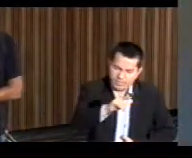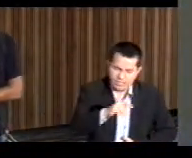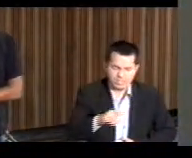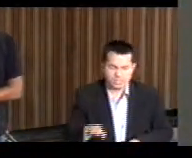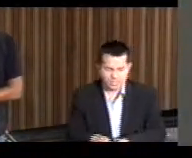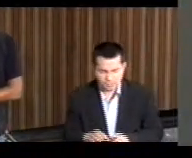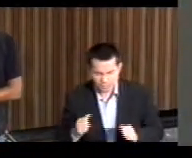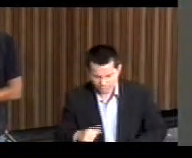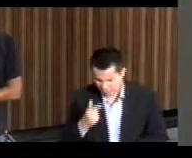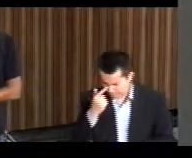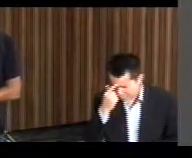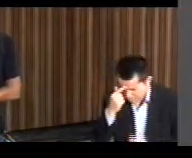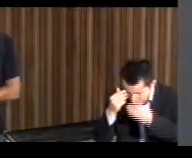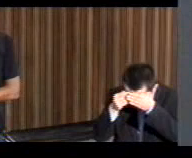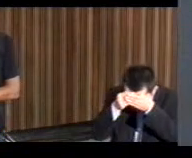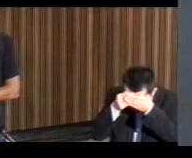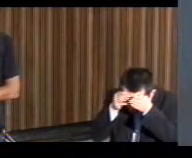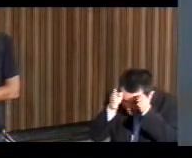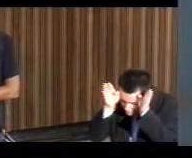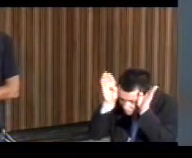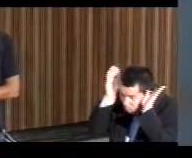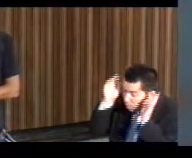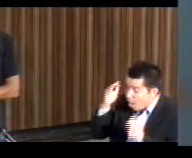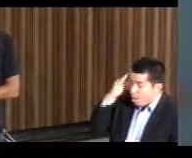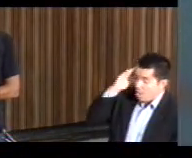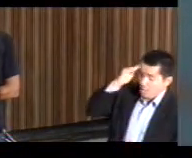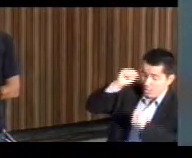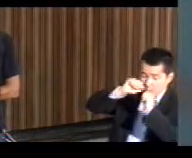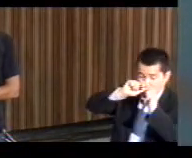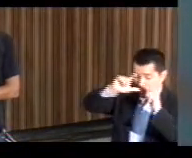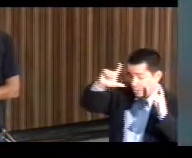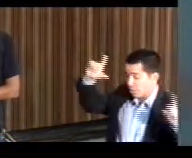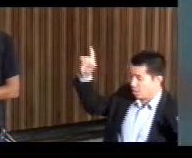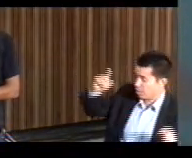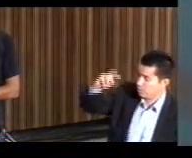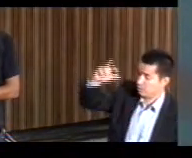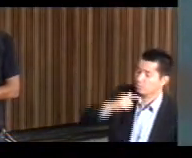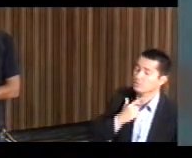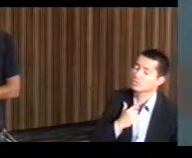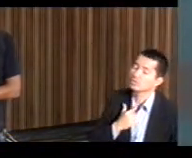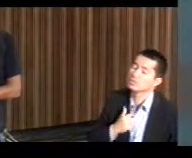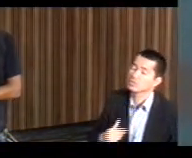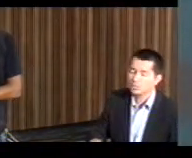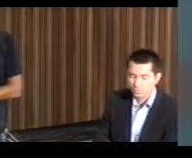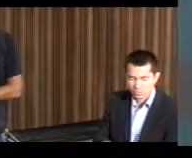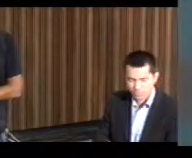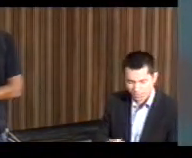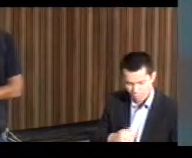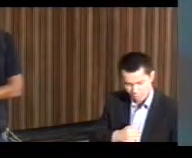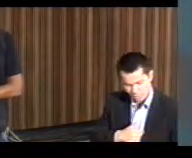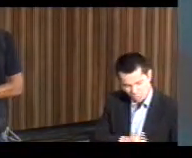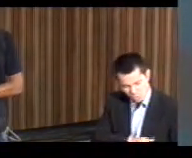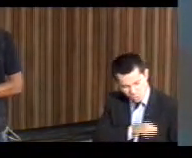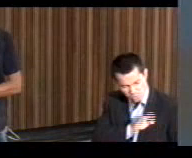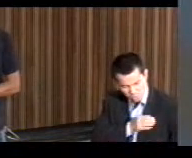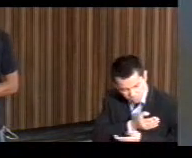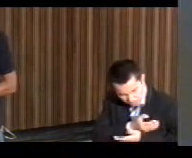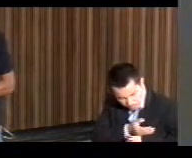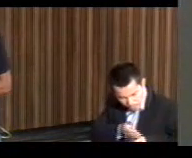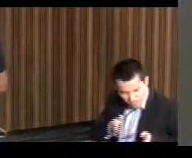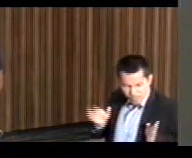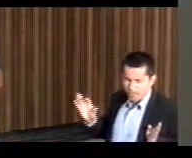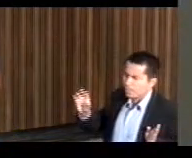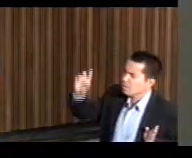espirituais para que eles vejam o Senhor. Abre, Senhor, os ouvidos espirituais para que eles ouçam o